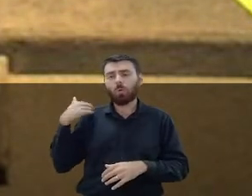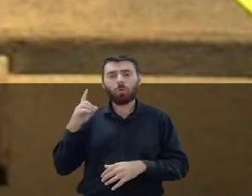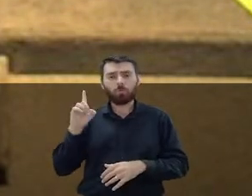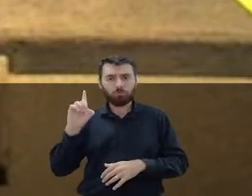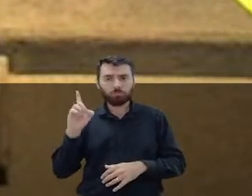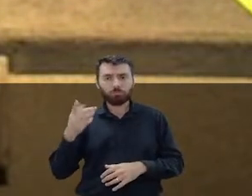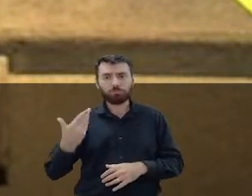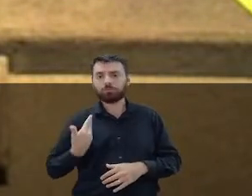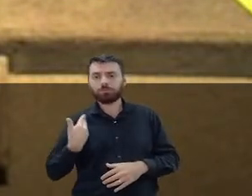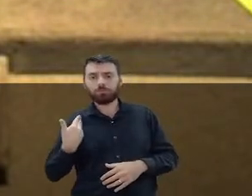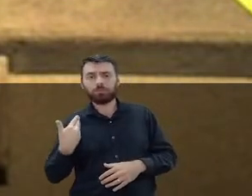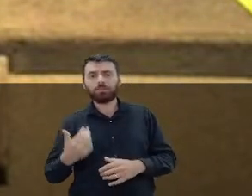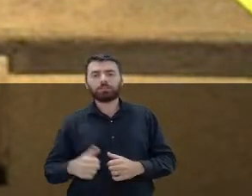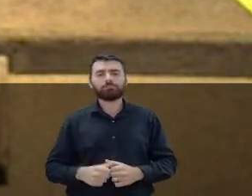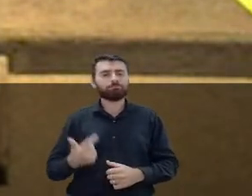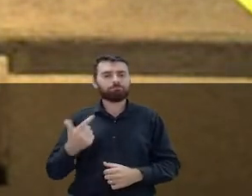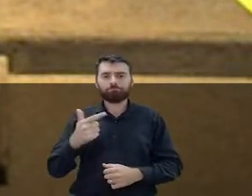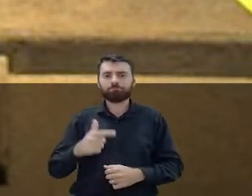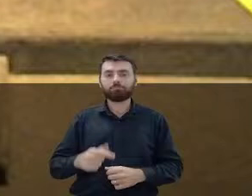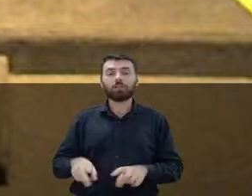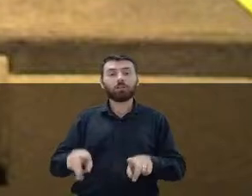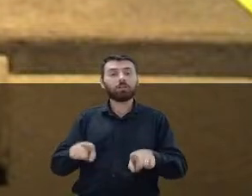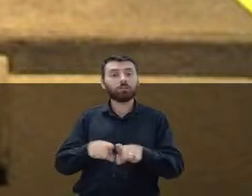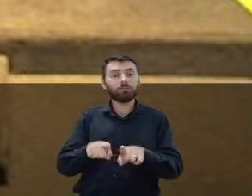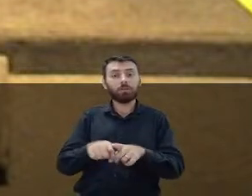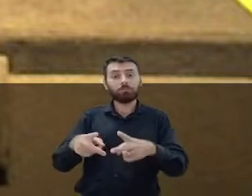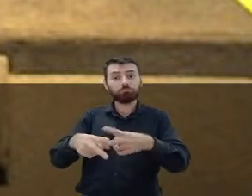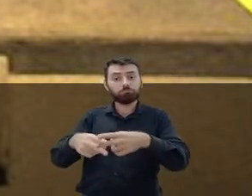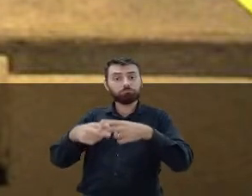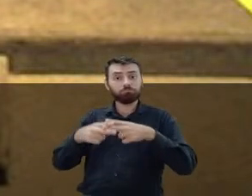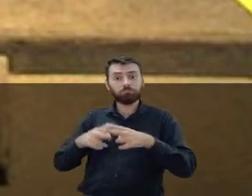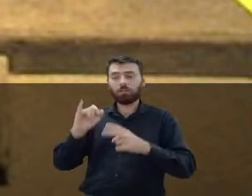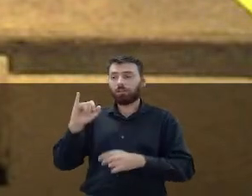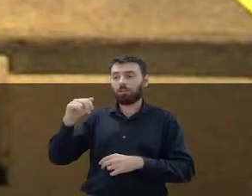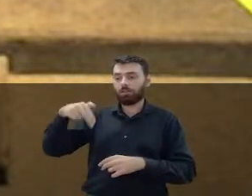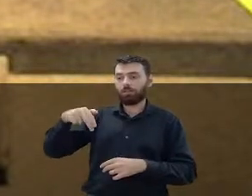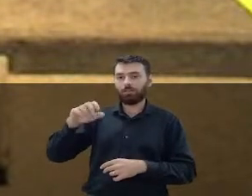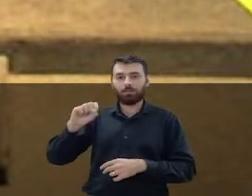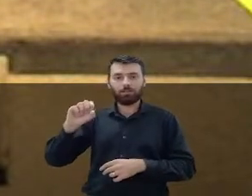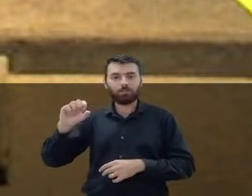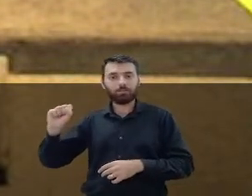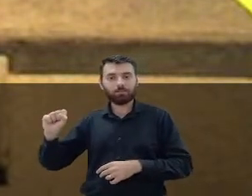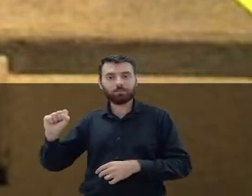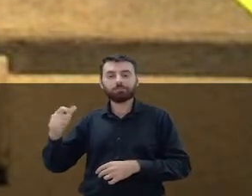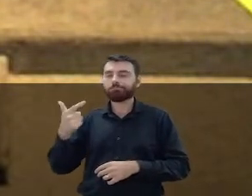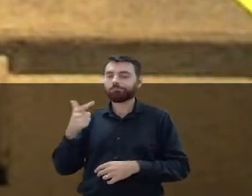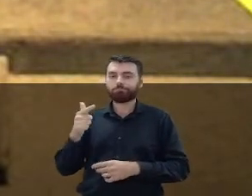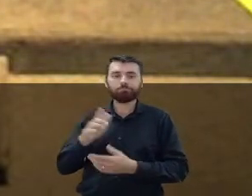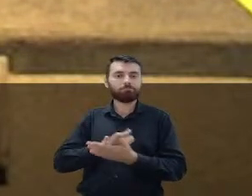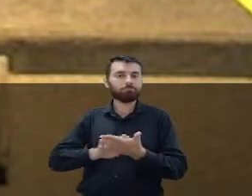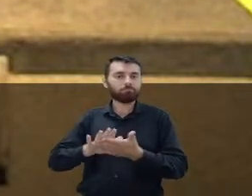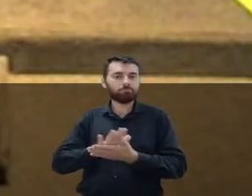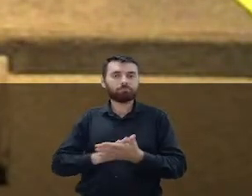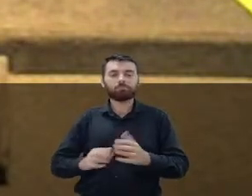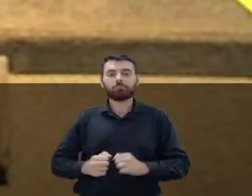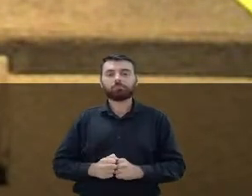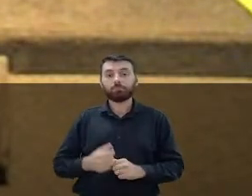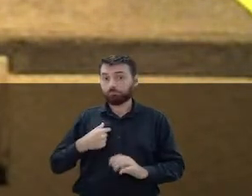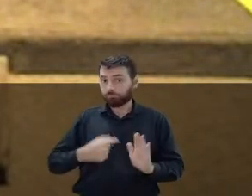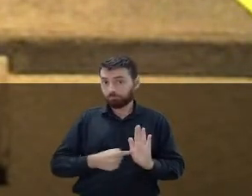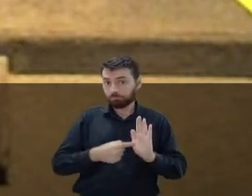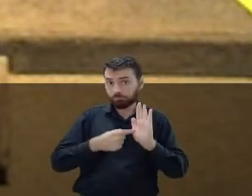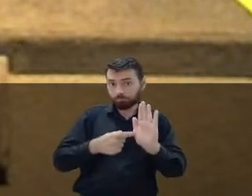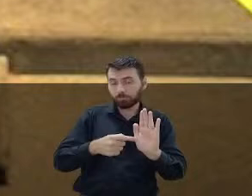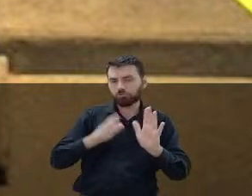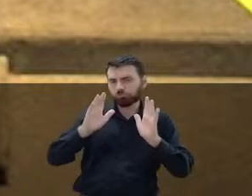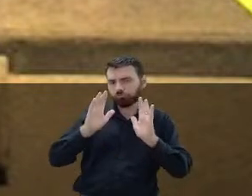seja, também não há nenhum afastamento previdenciário em relação à referida patologia. Por fim, eu destaco apenas que também foram demonstradas todas